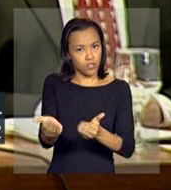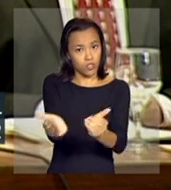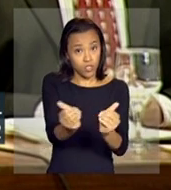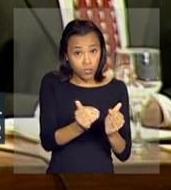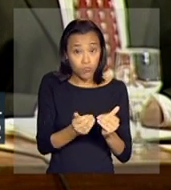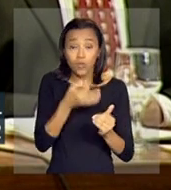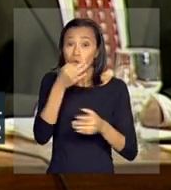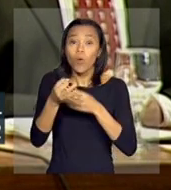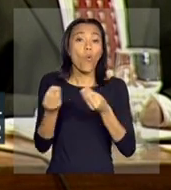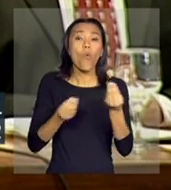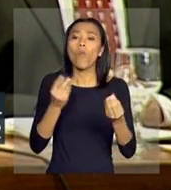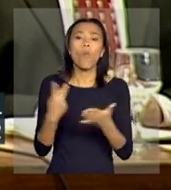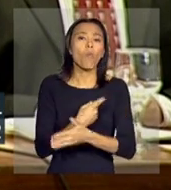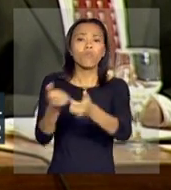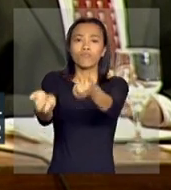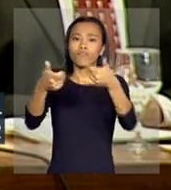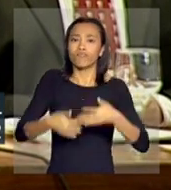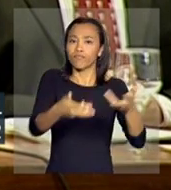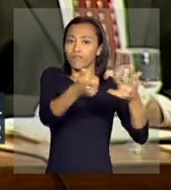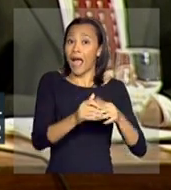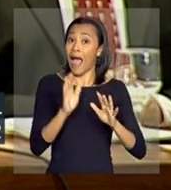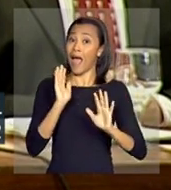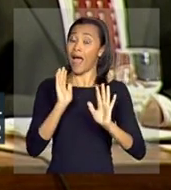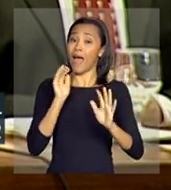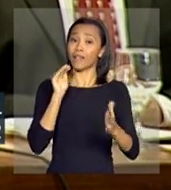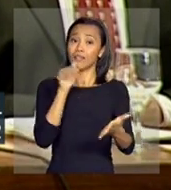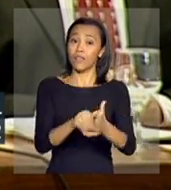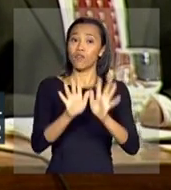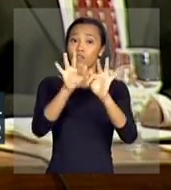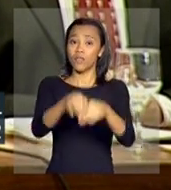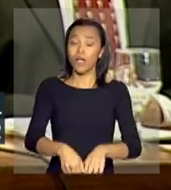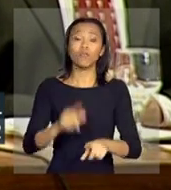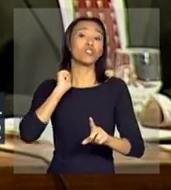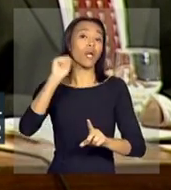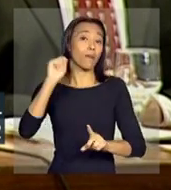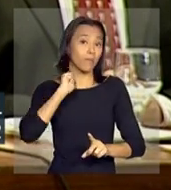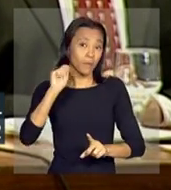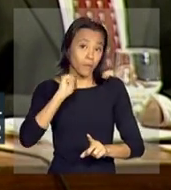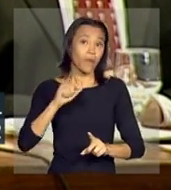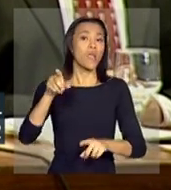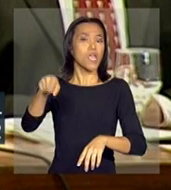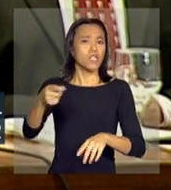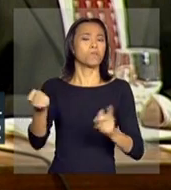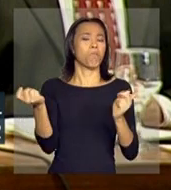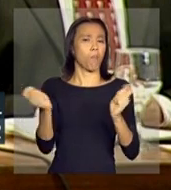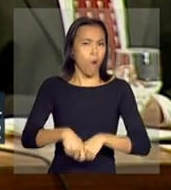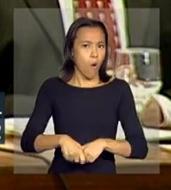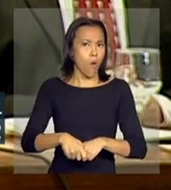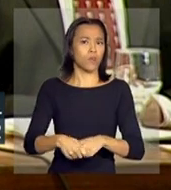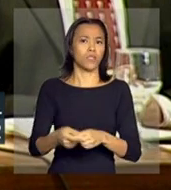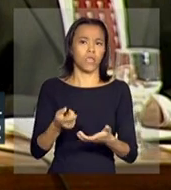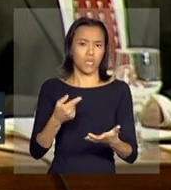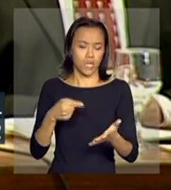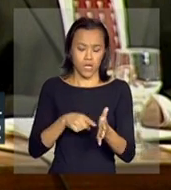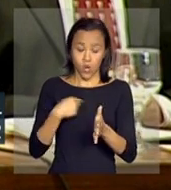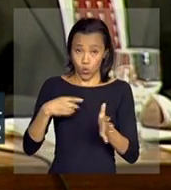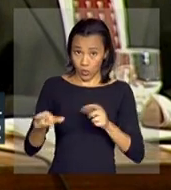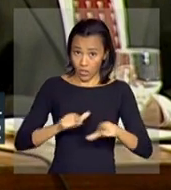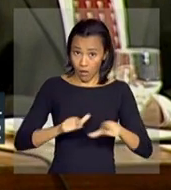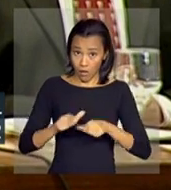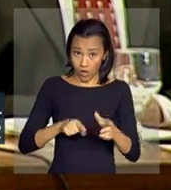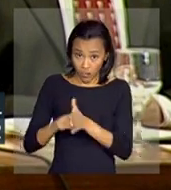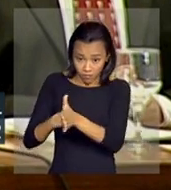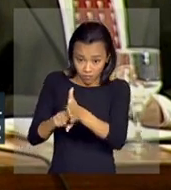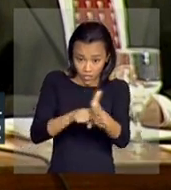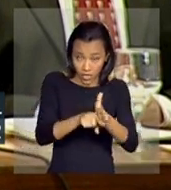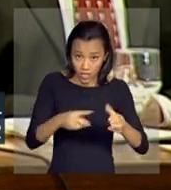Até início de abril, todas terão o direito de contraditar os trabalhos investigativos do Ministério da